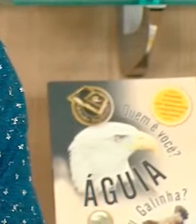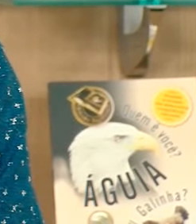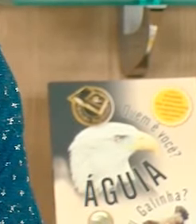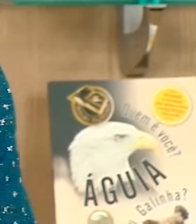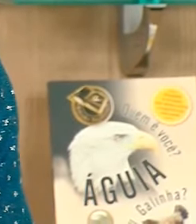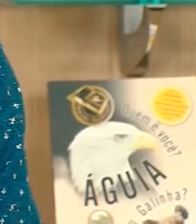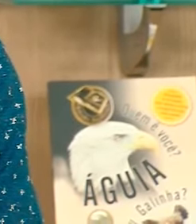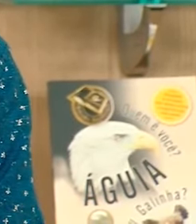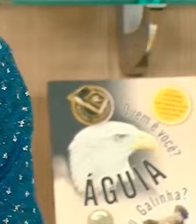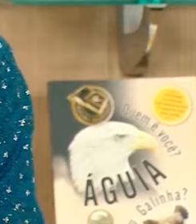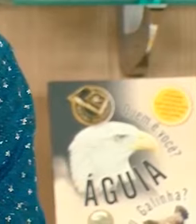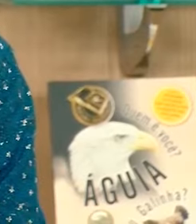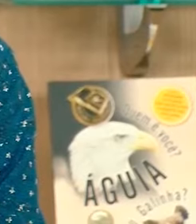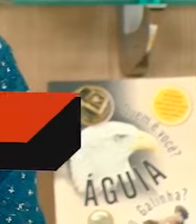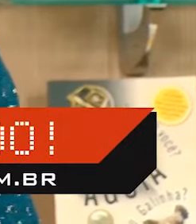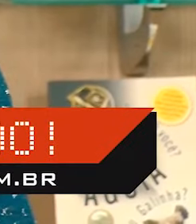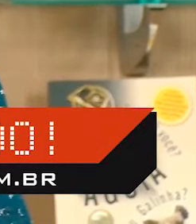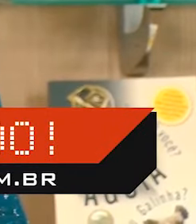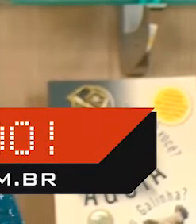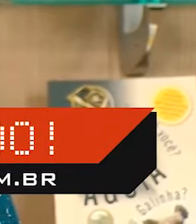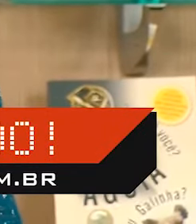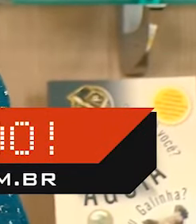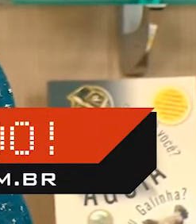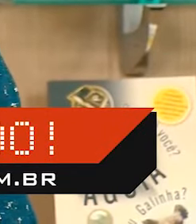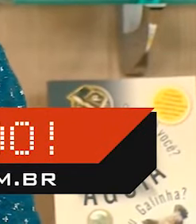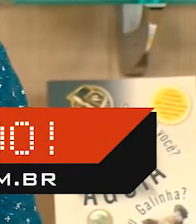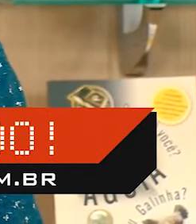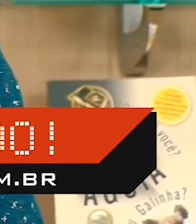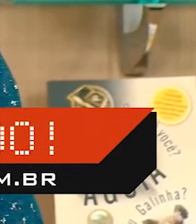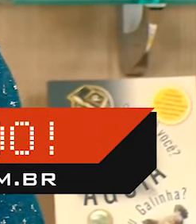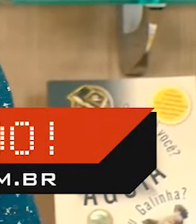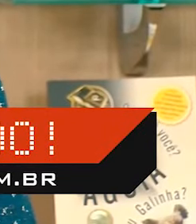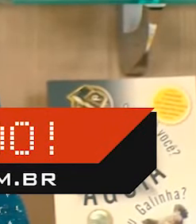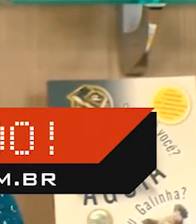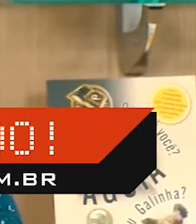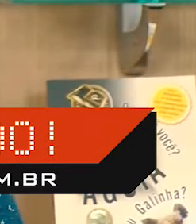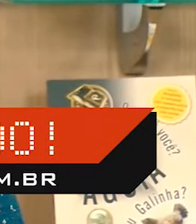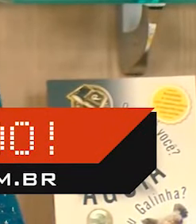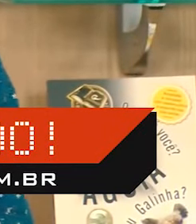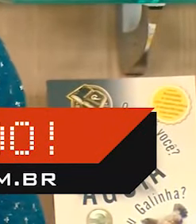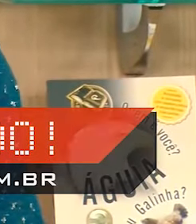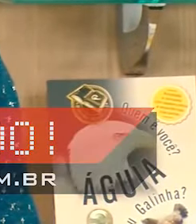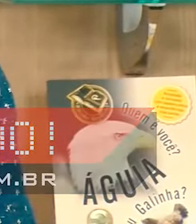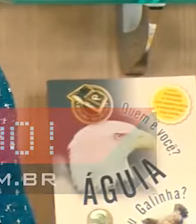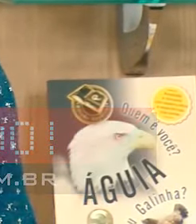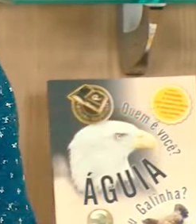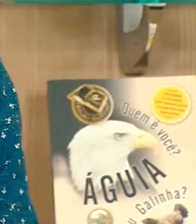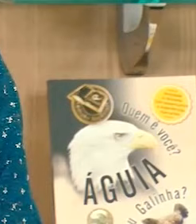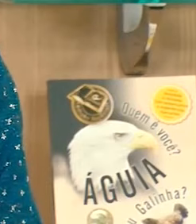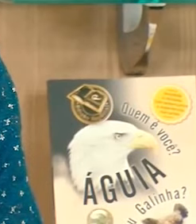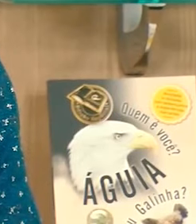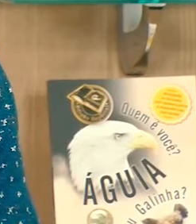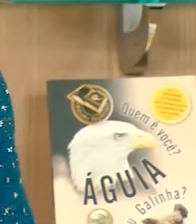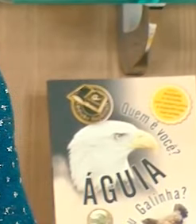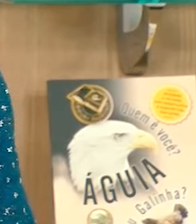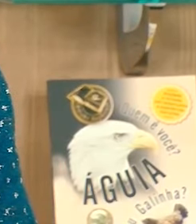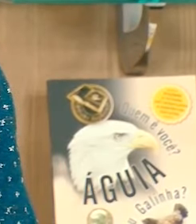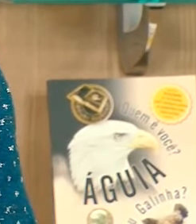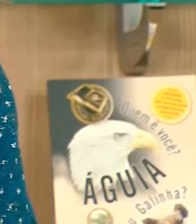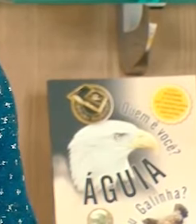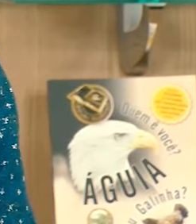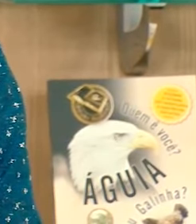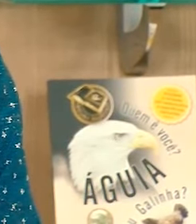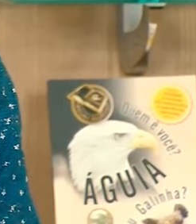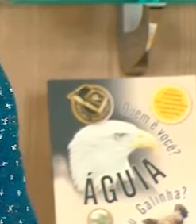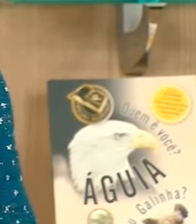crescer. Você pode ouvir a Rádio Jet no celular, pela internet. Ligue já! Você vai ser muito